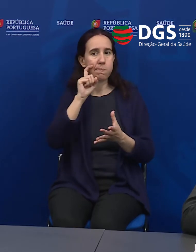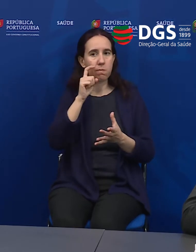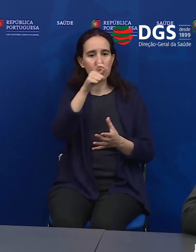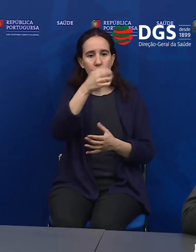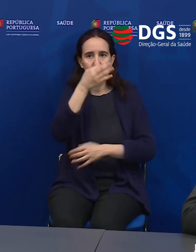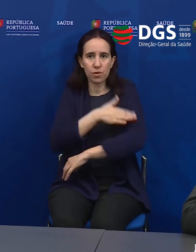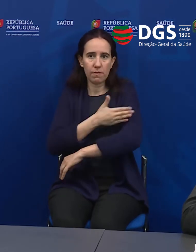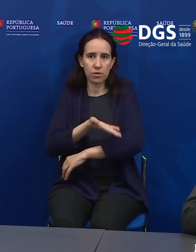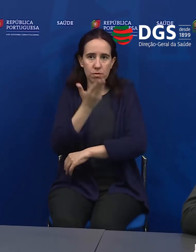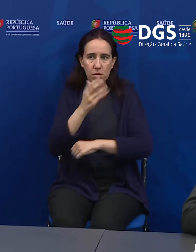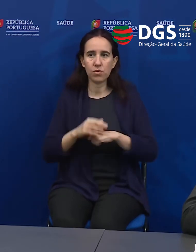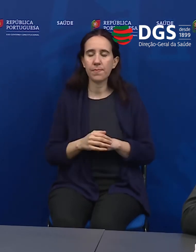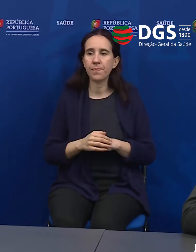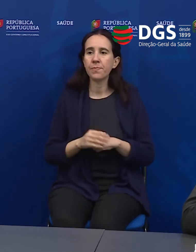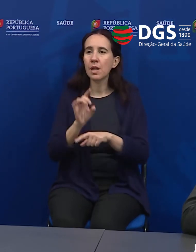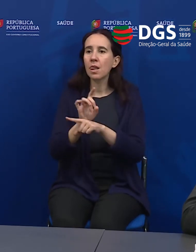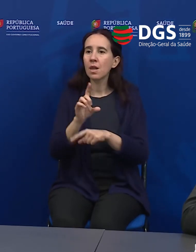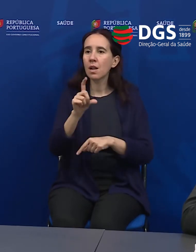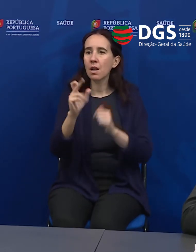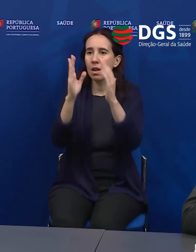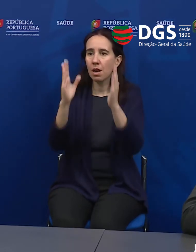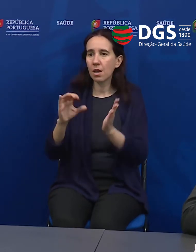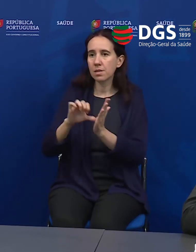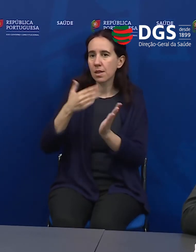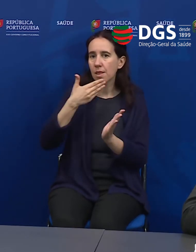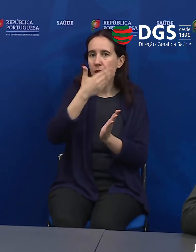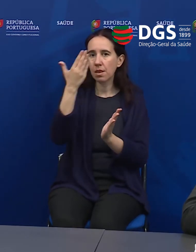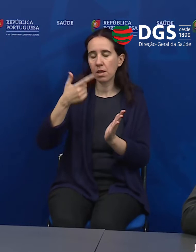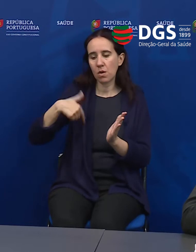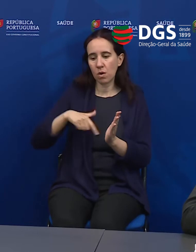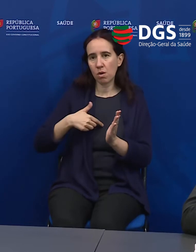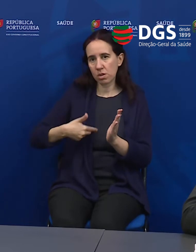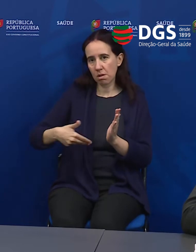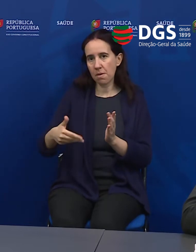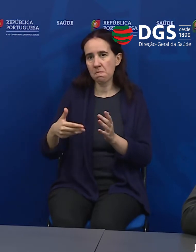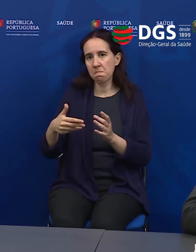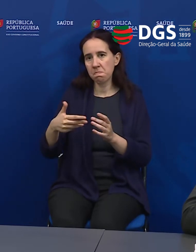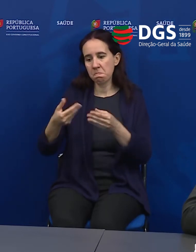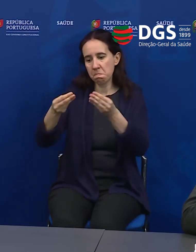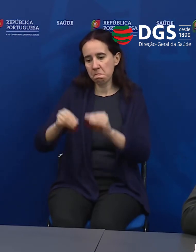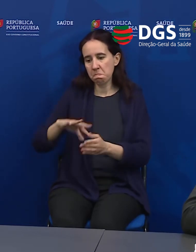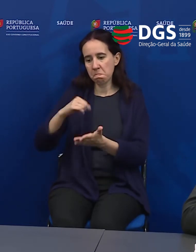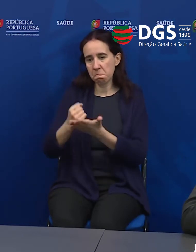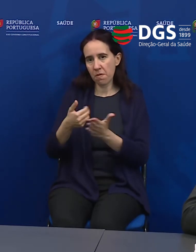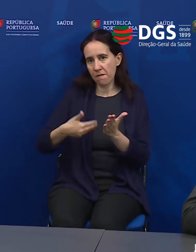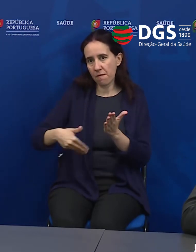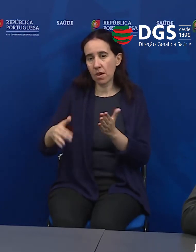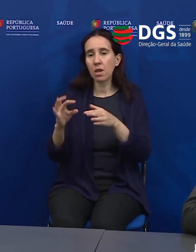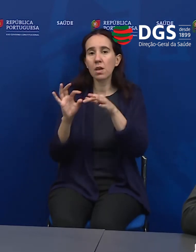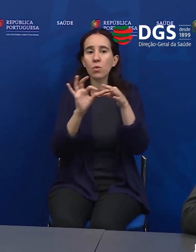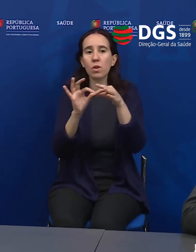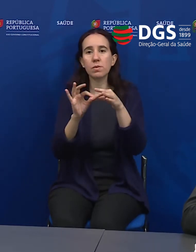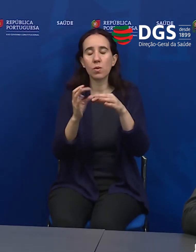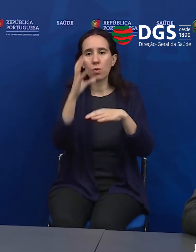mais vulneráveis. Relativamente aos lares e aos centros de dia, nós estamos a terminar também aqui em colaboração com